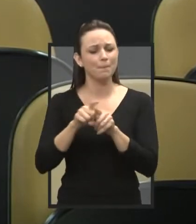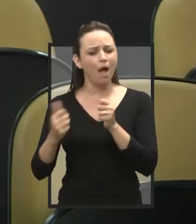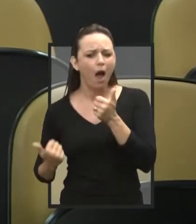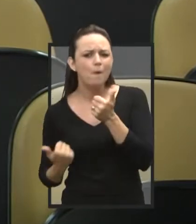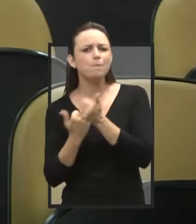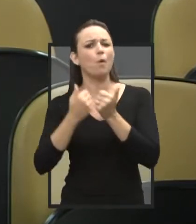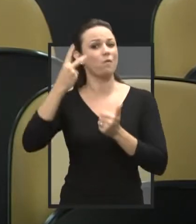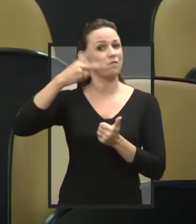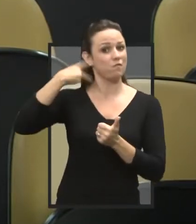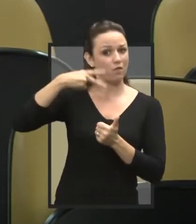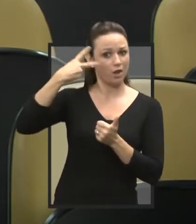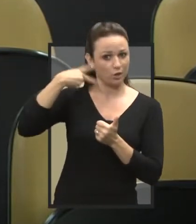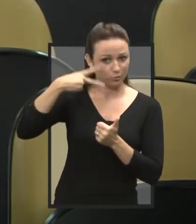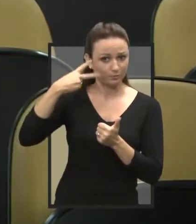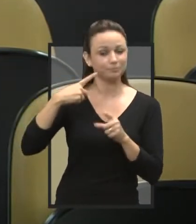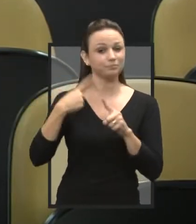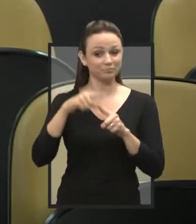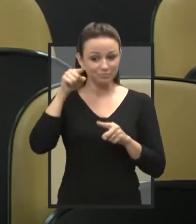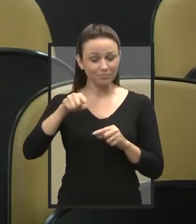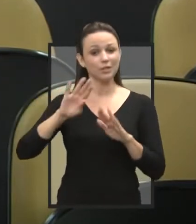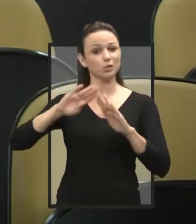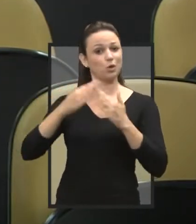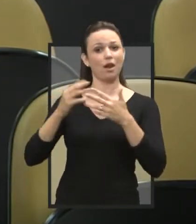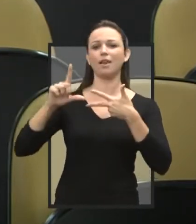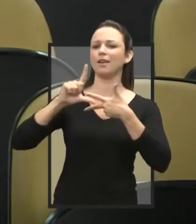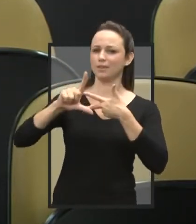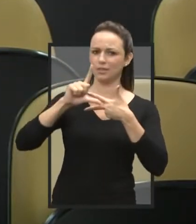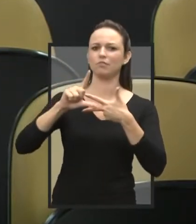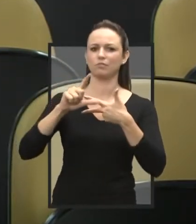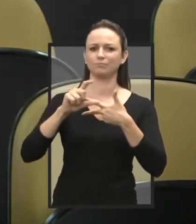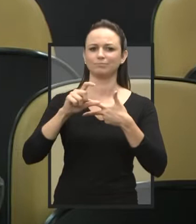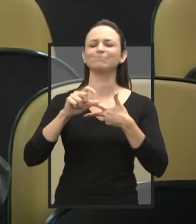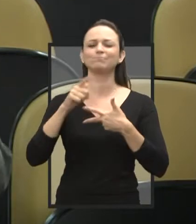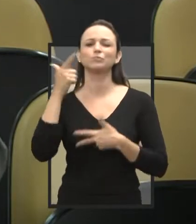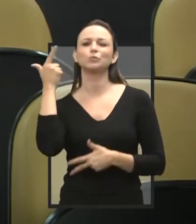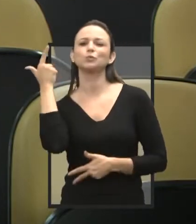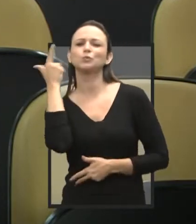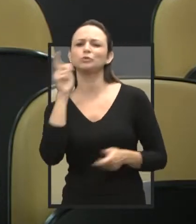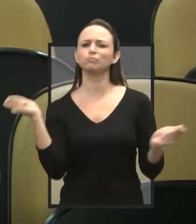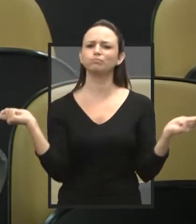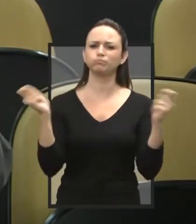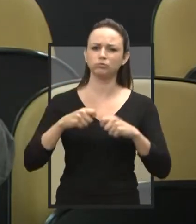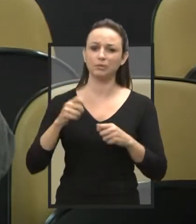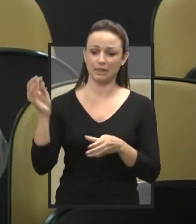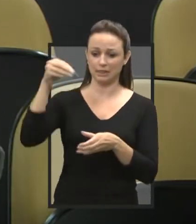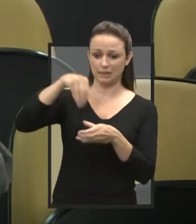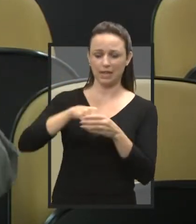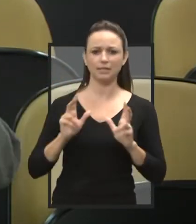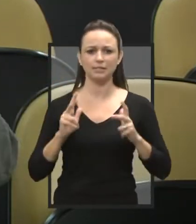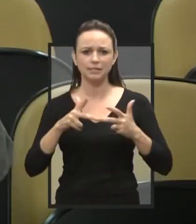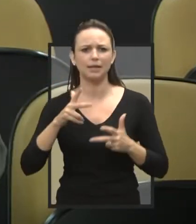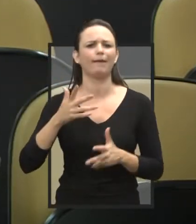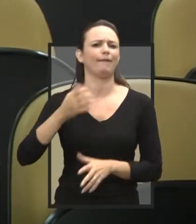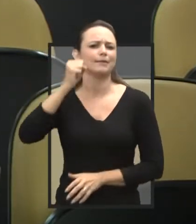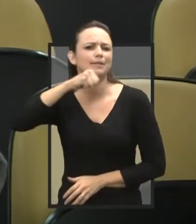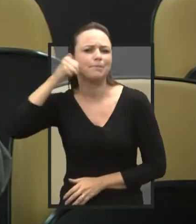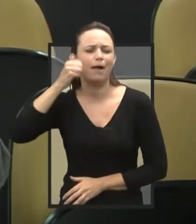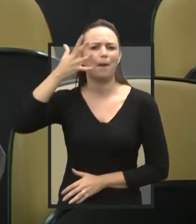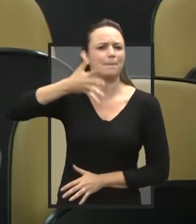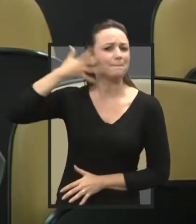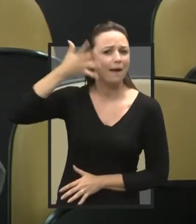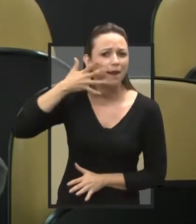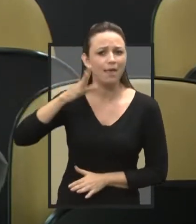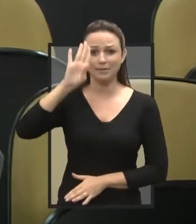dos vereadores, porque através da Escola do Legislativo foi possível nós trazermos para dentro da Câmara seminários,